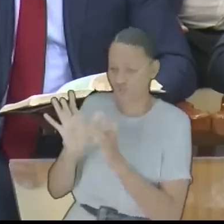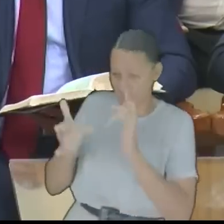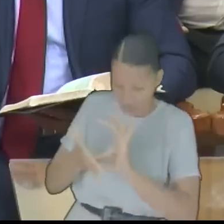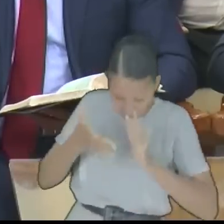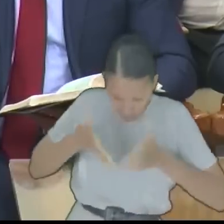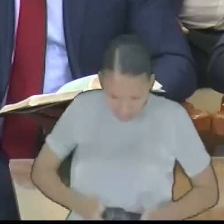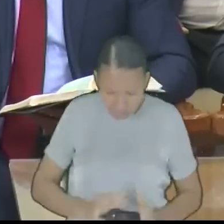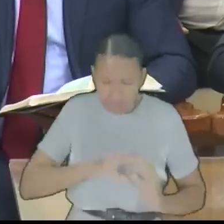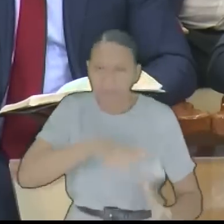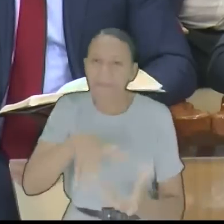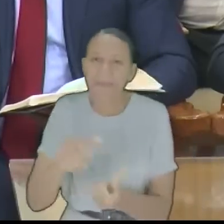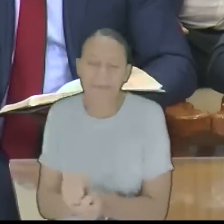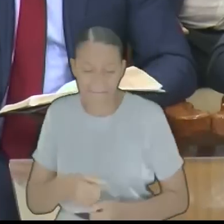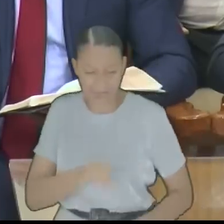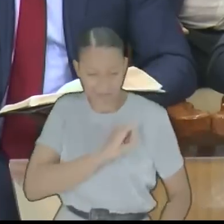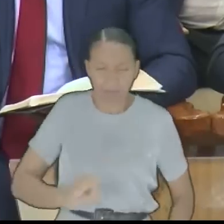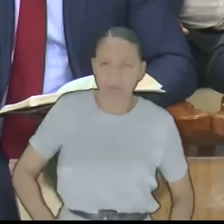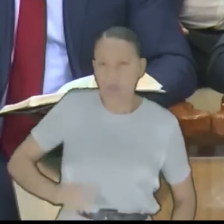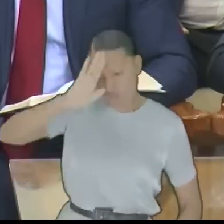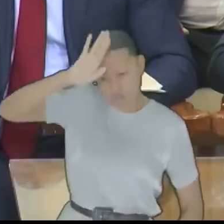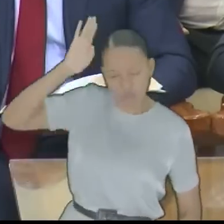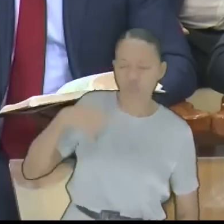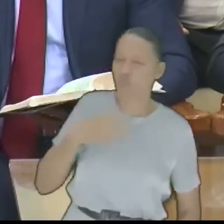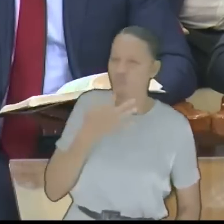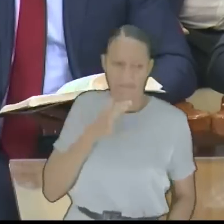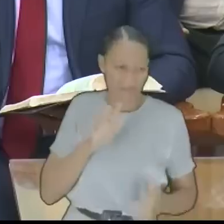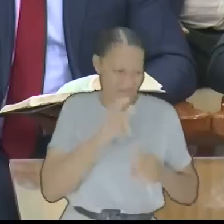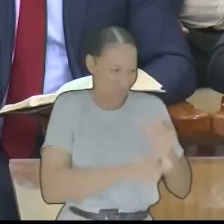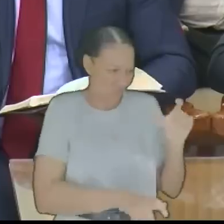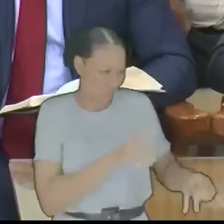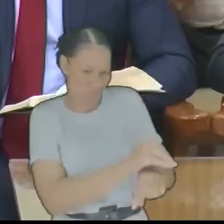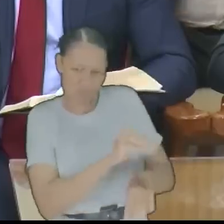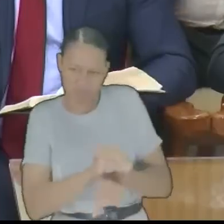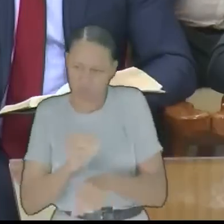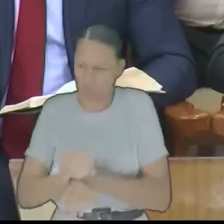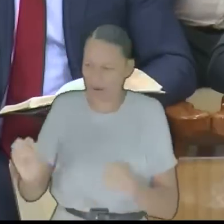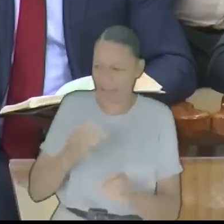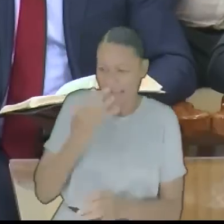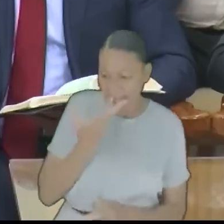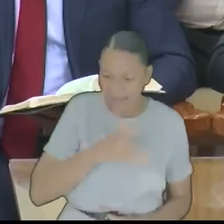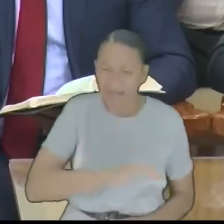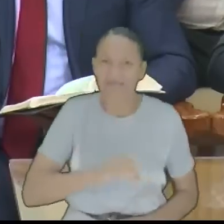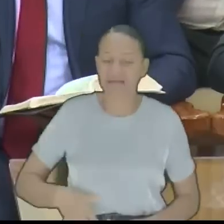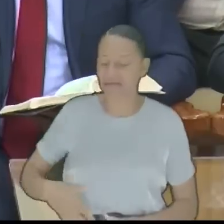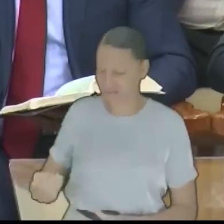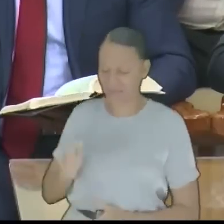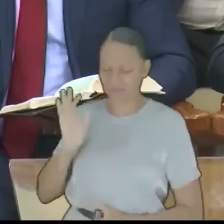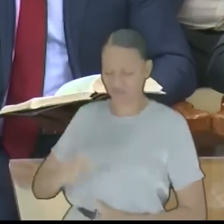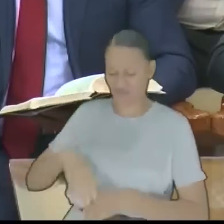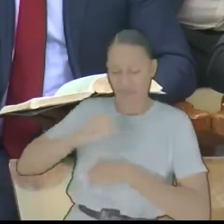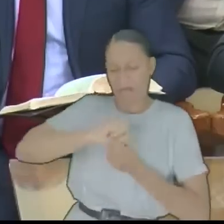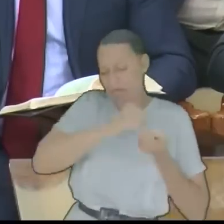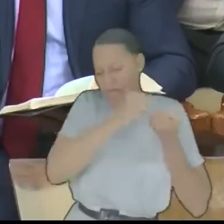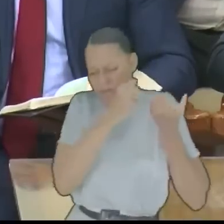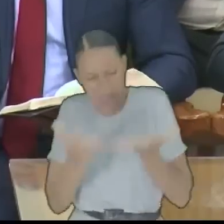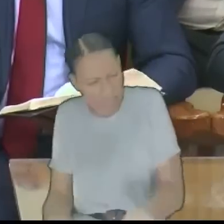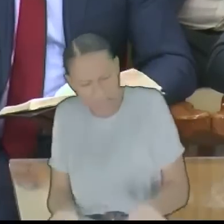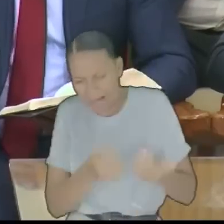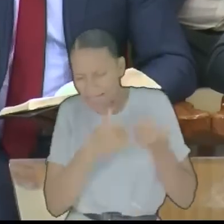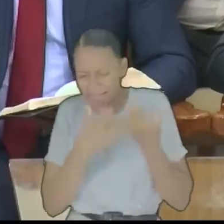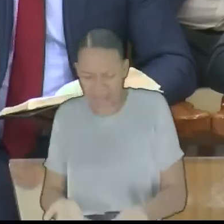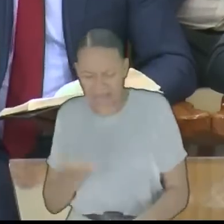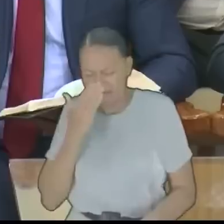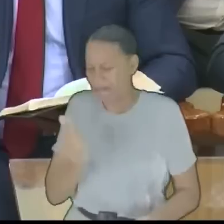à terra, no Império Romano, ninguém cuidava. As crianças eram jogadas, como já dissemos, as crianças